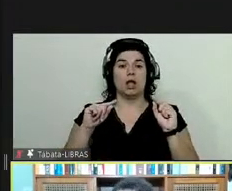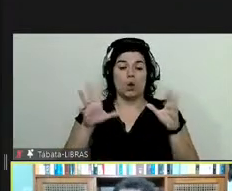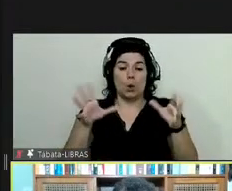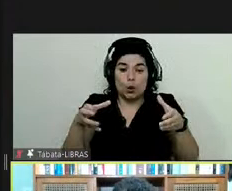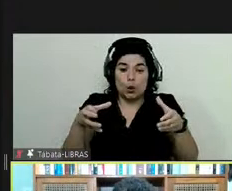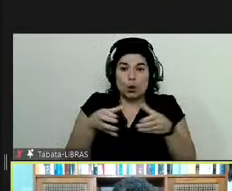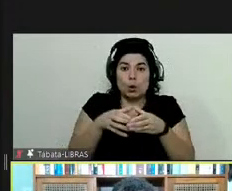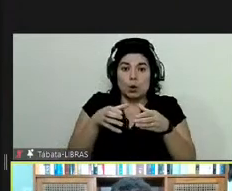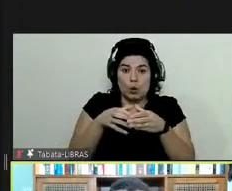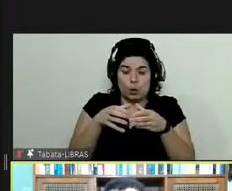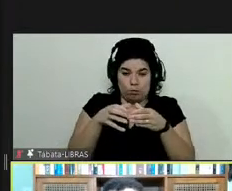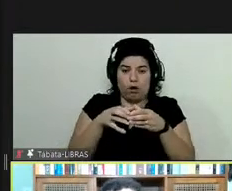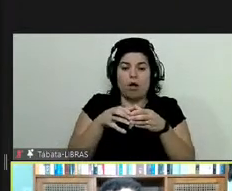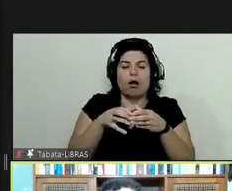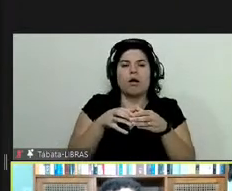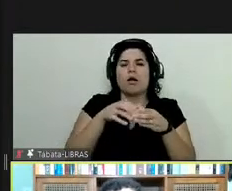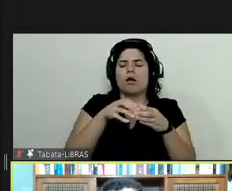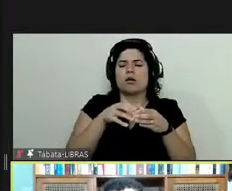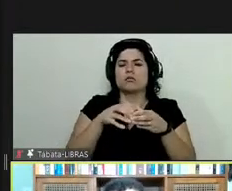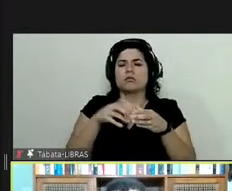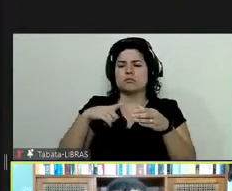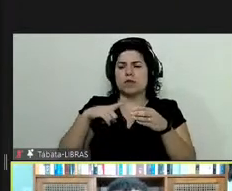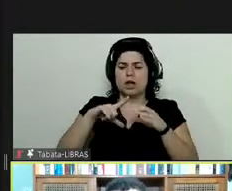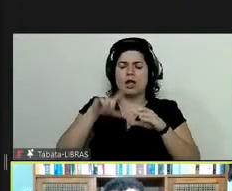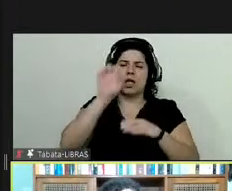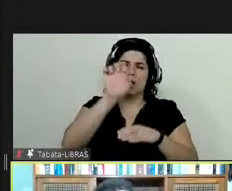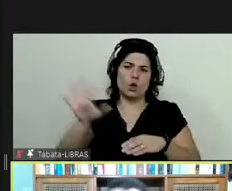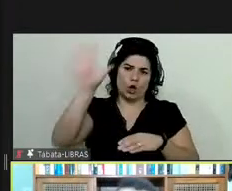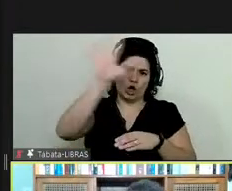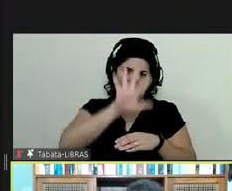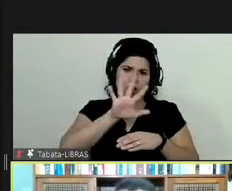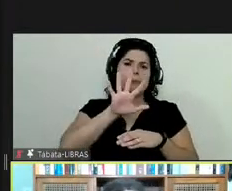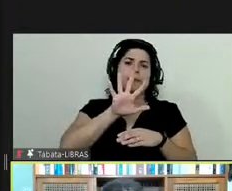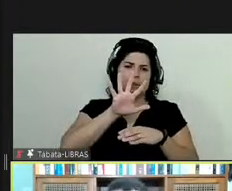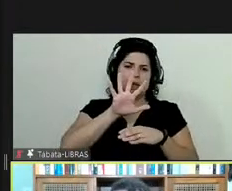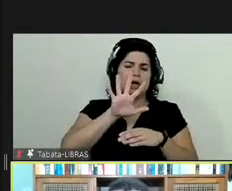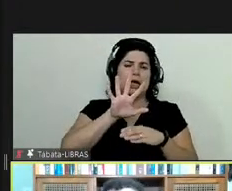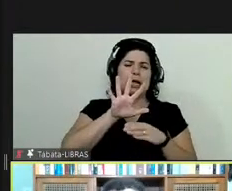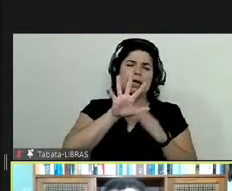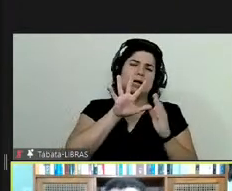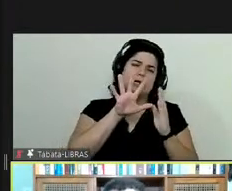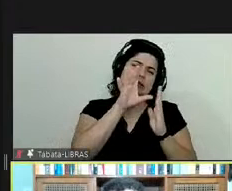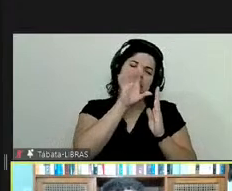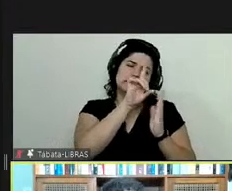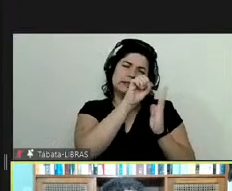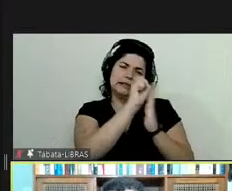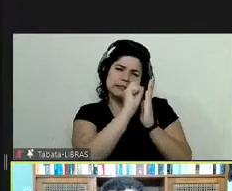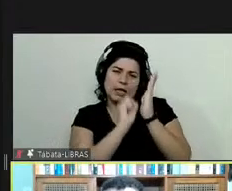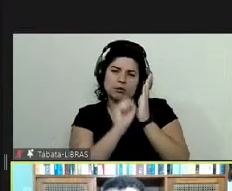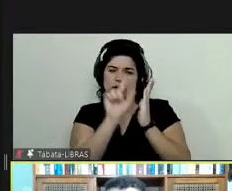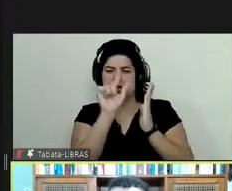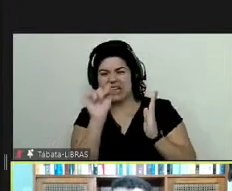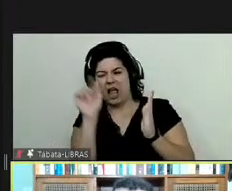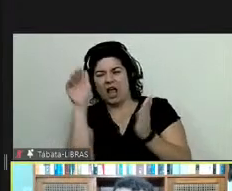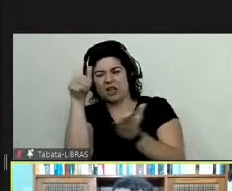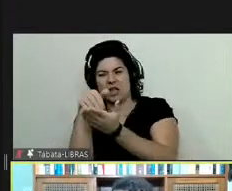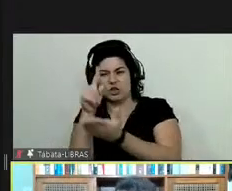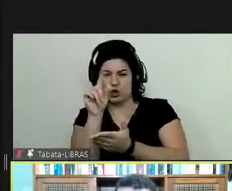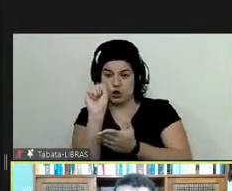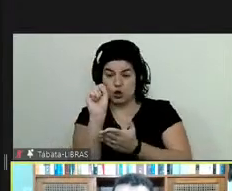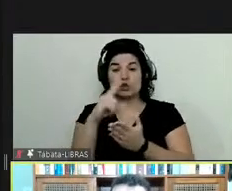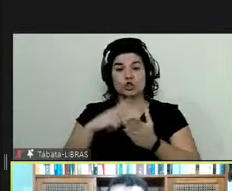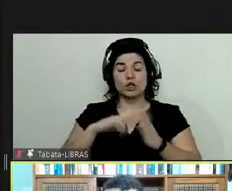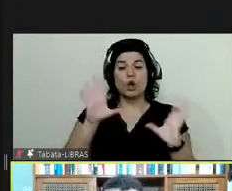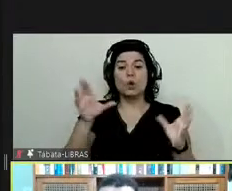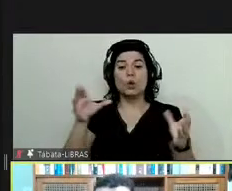e o surgimento dessa nova classe social em meados principalmente do século 17 para o século 18 Vamos colocar assim né o surgimento da